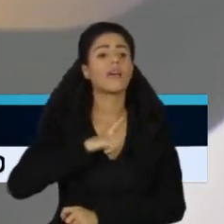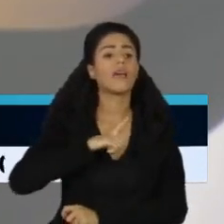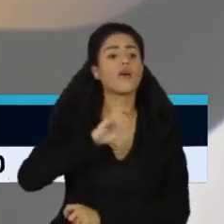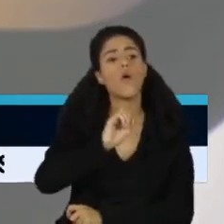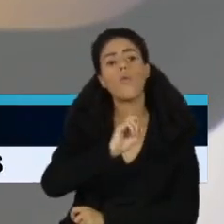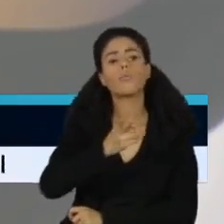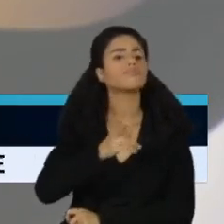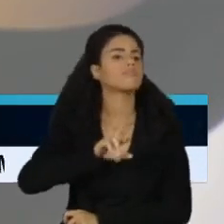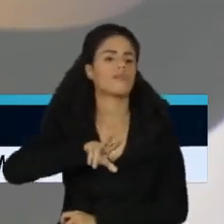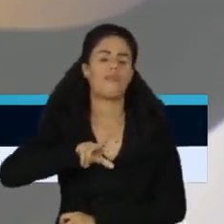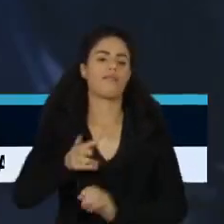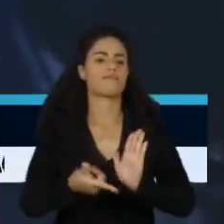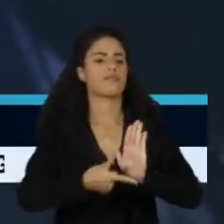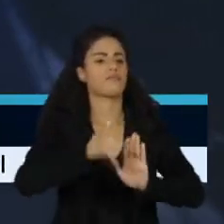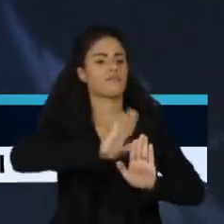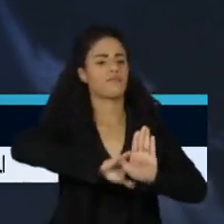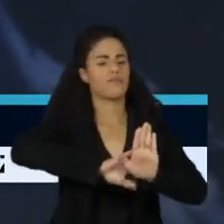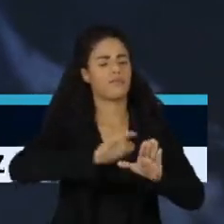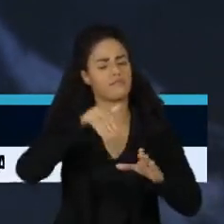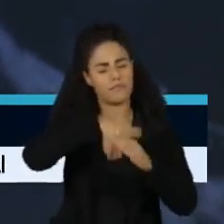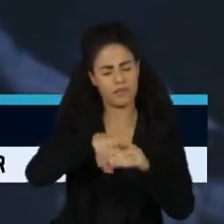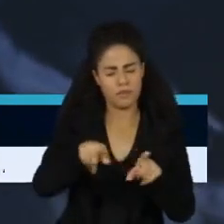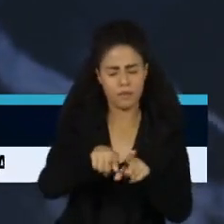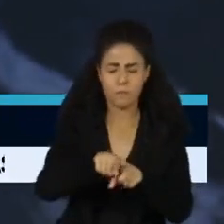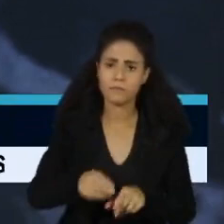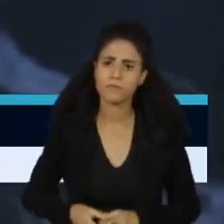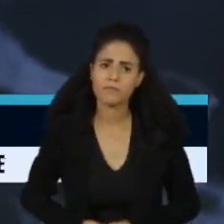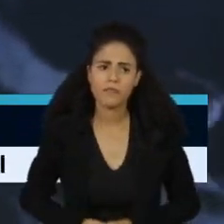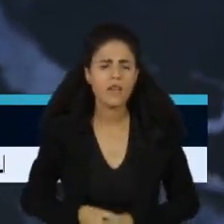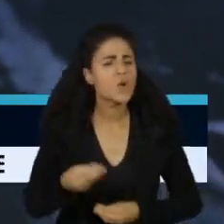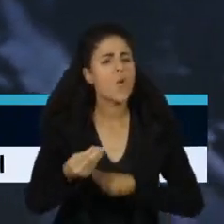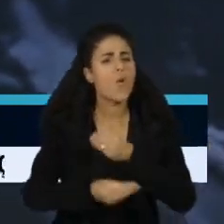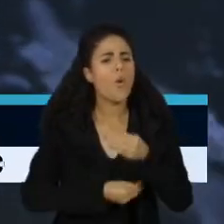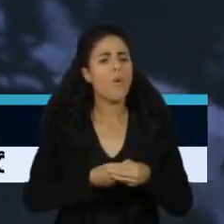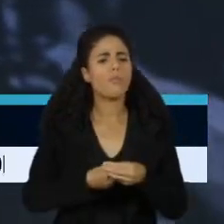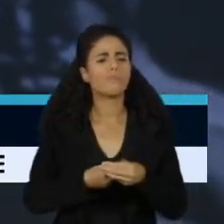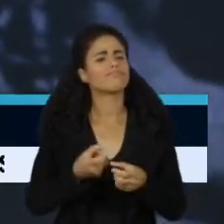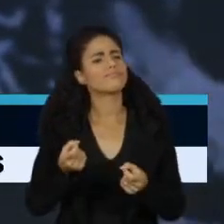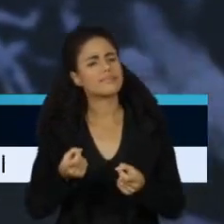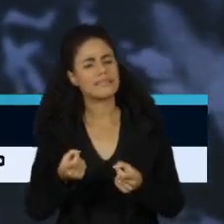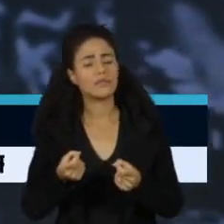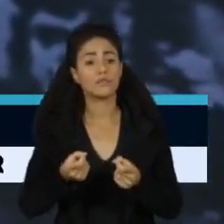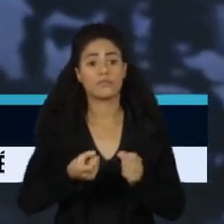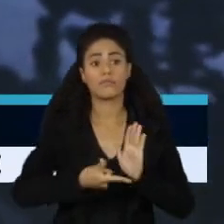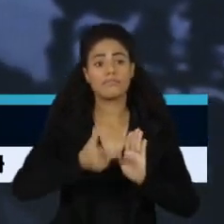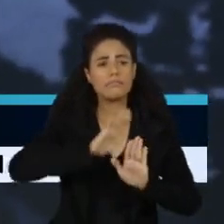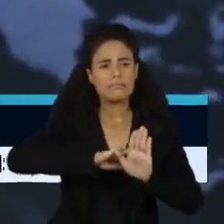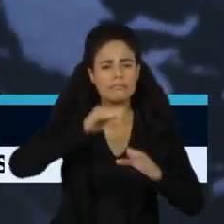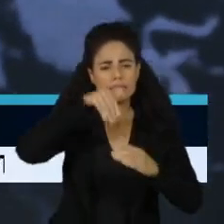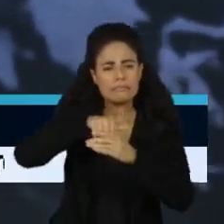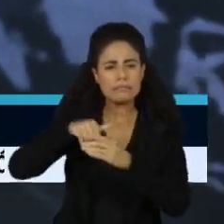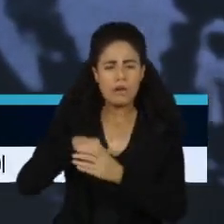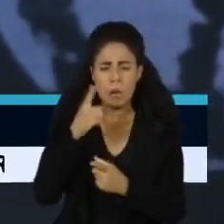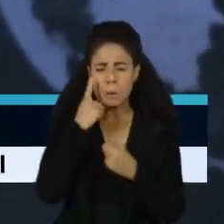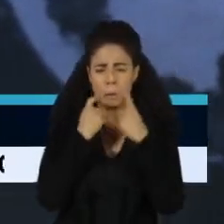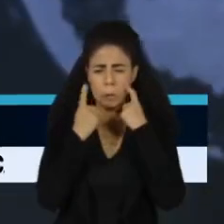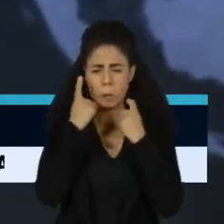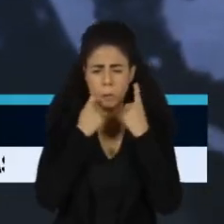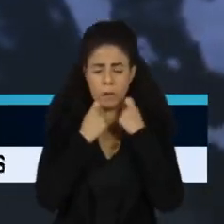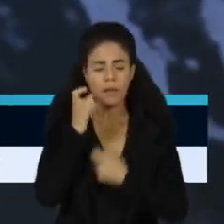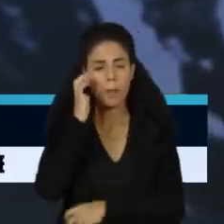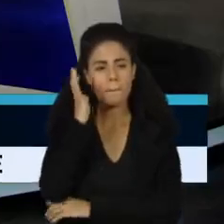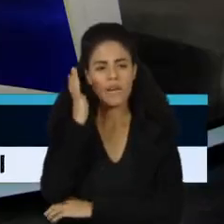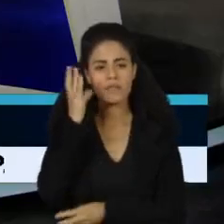turno. Alexandre, a guerra travada por Bolsonaro contra o processo eleitoral é choro de perdedor, como afiançam